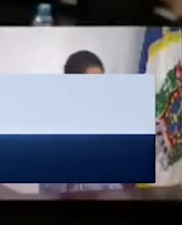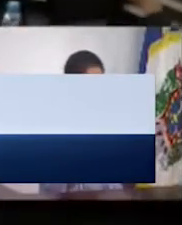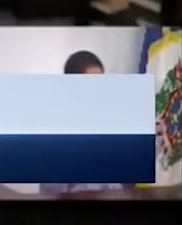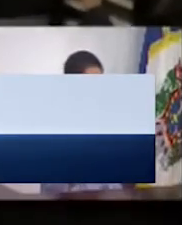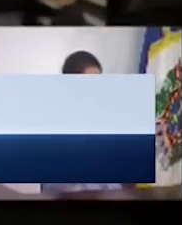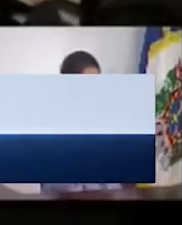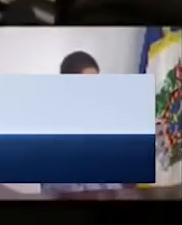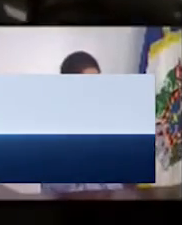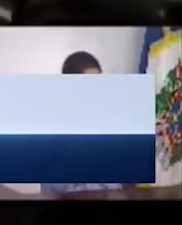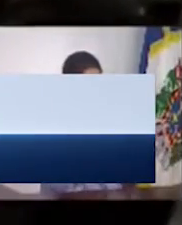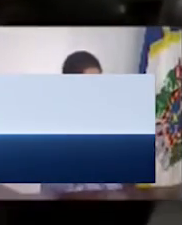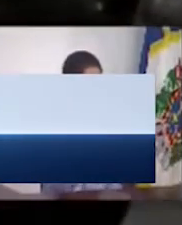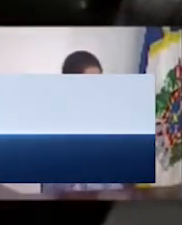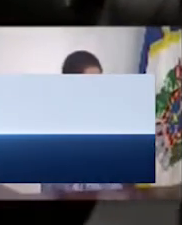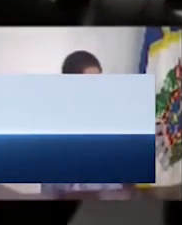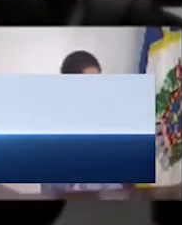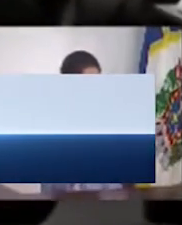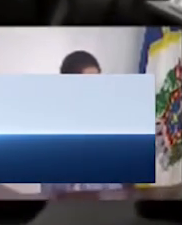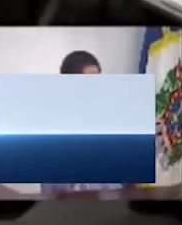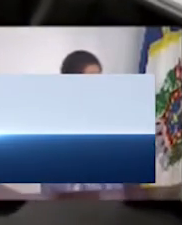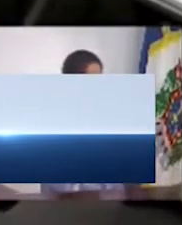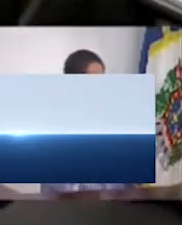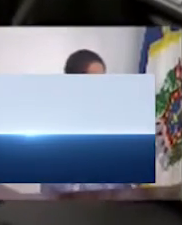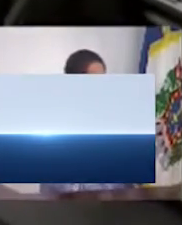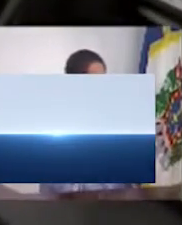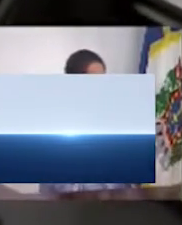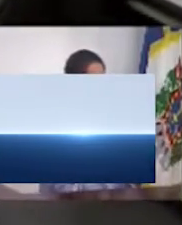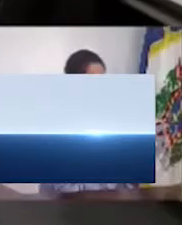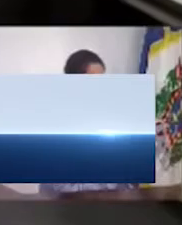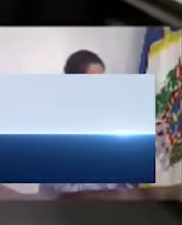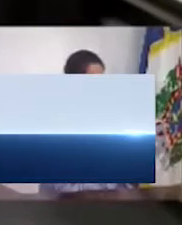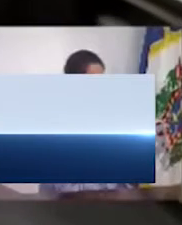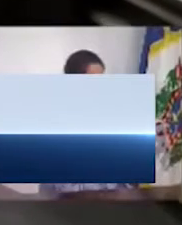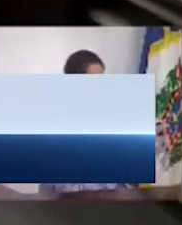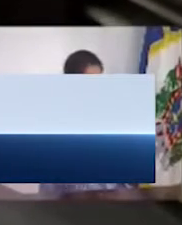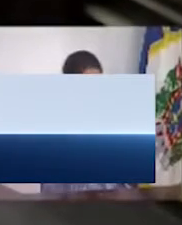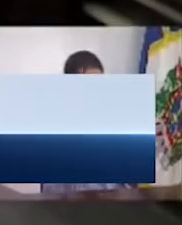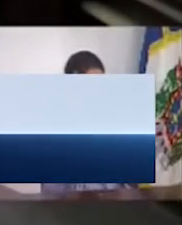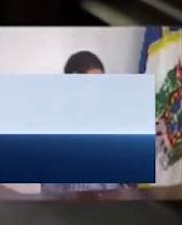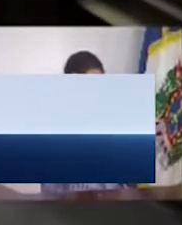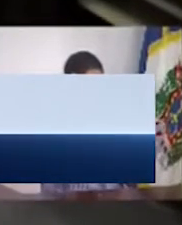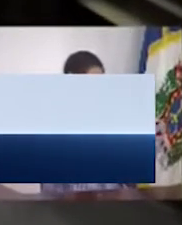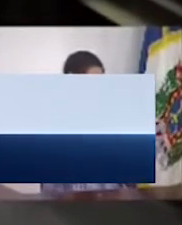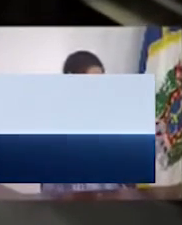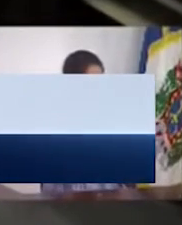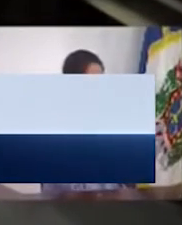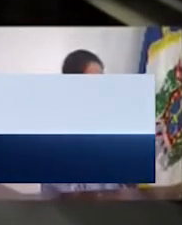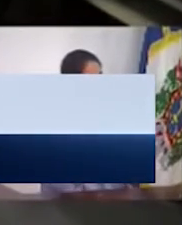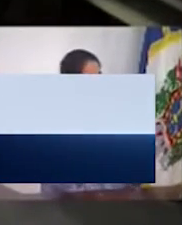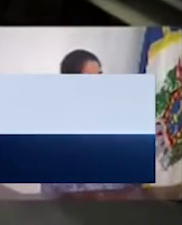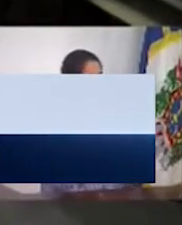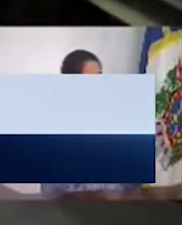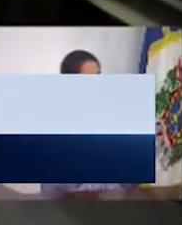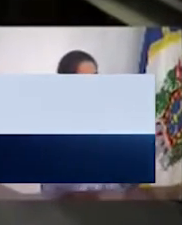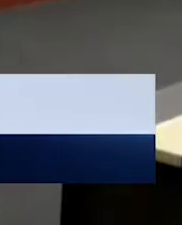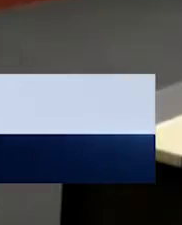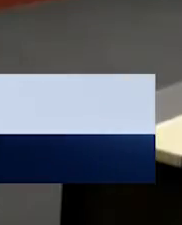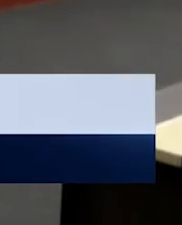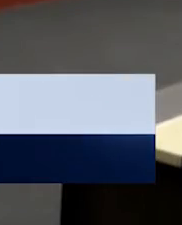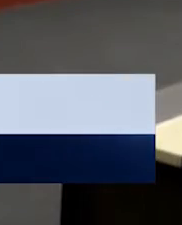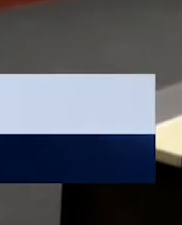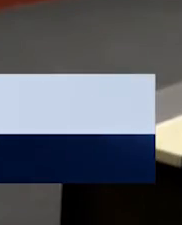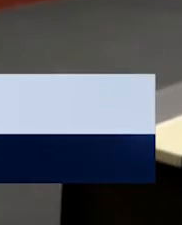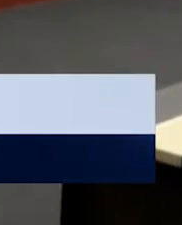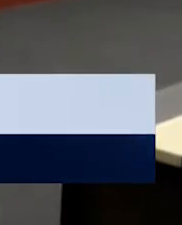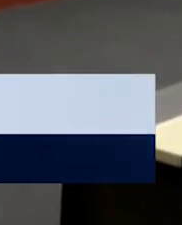antienchente e foram anunciadas nesta segunda-feira e que prometem solucionar o problema que antigo para quem vive ou trabalha